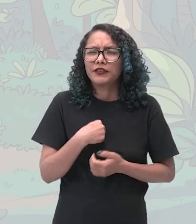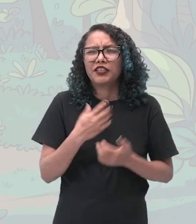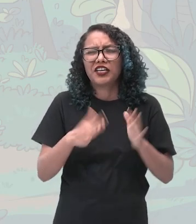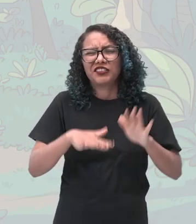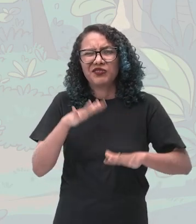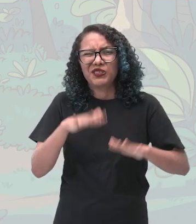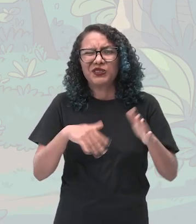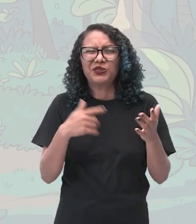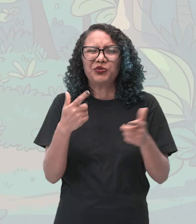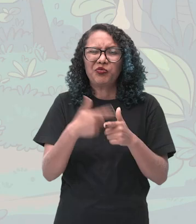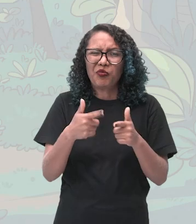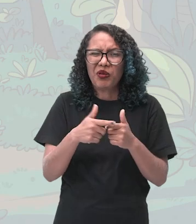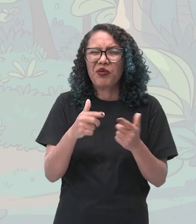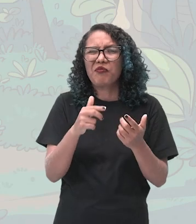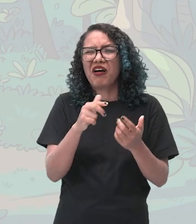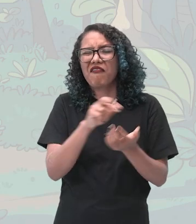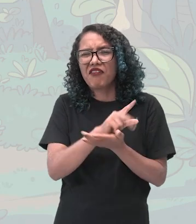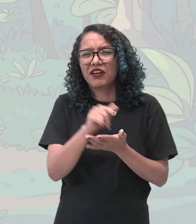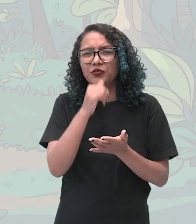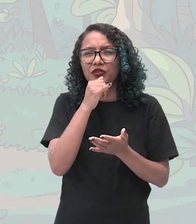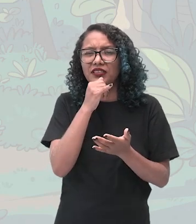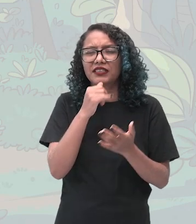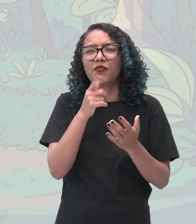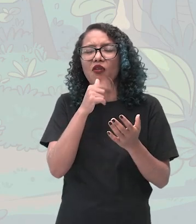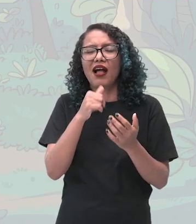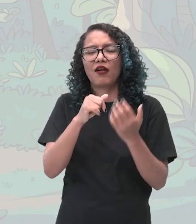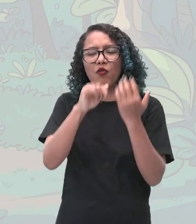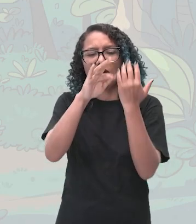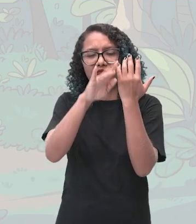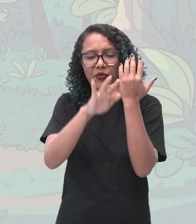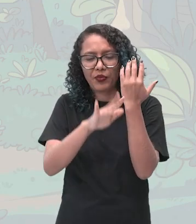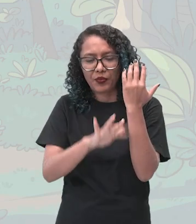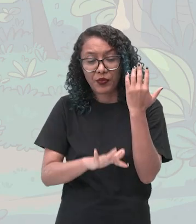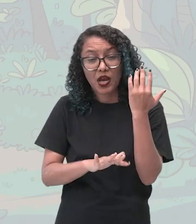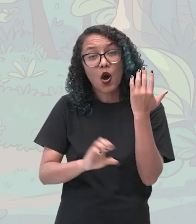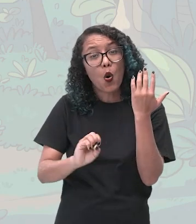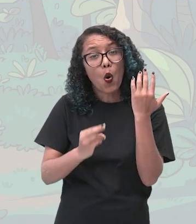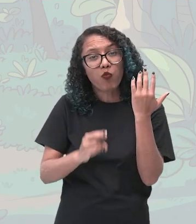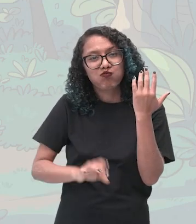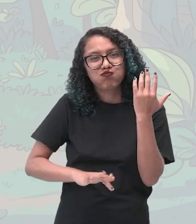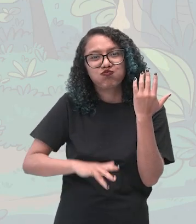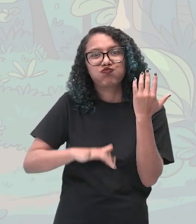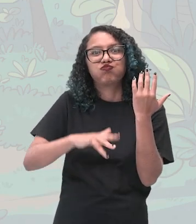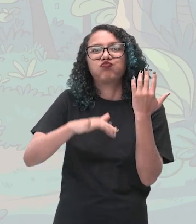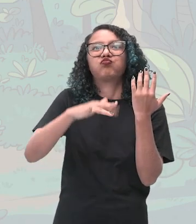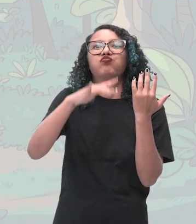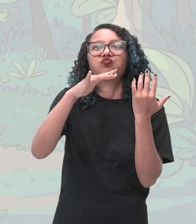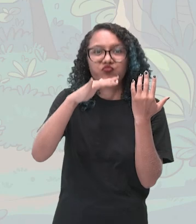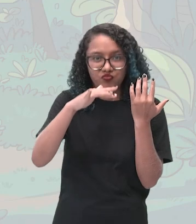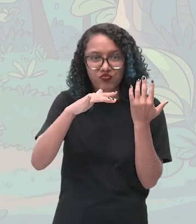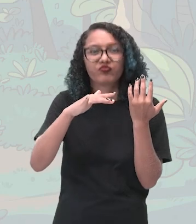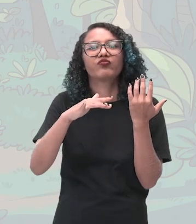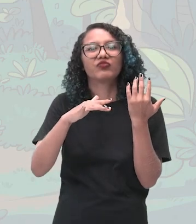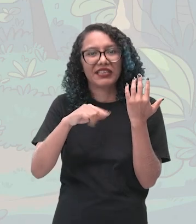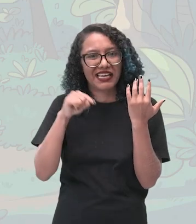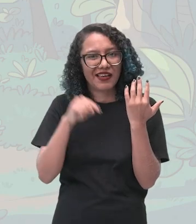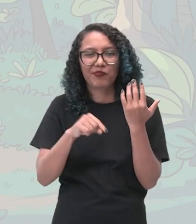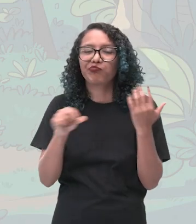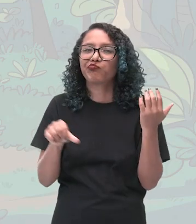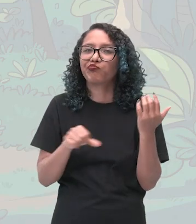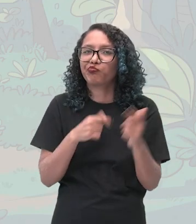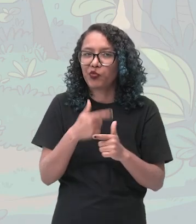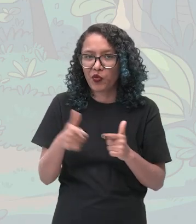muita estiagem, às vezes, problemas de muita água, ok? Isso, infelizmente, é um